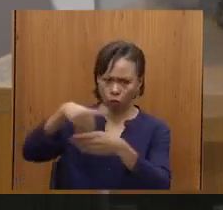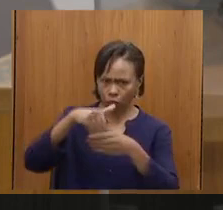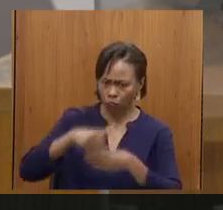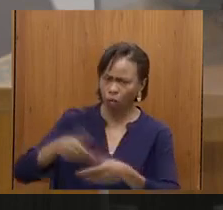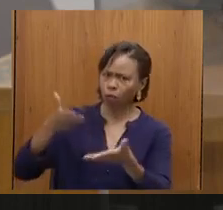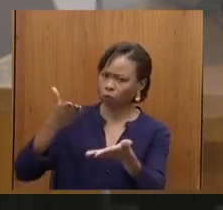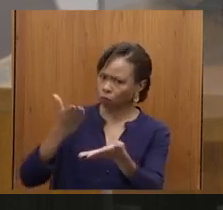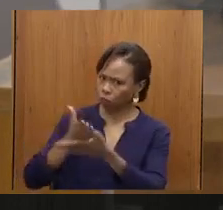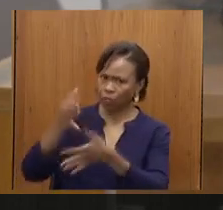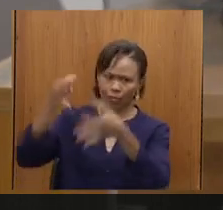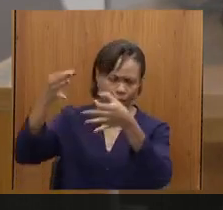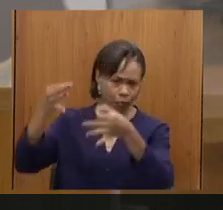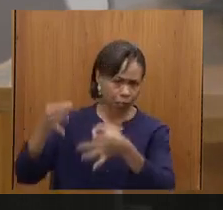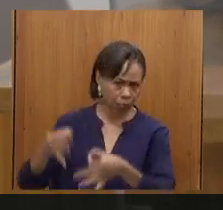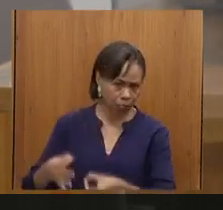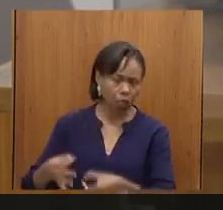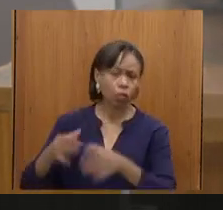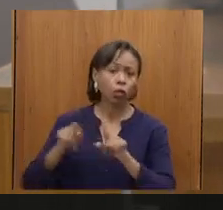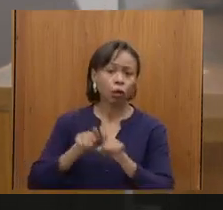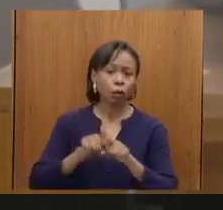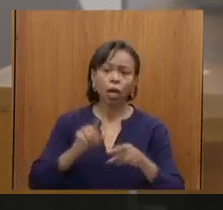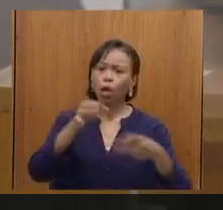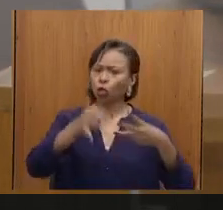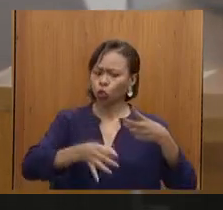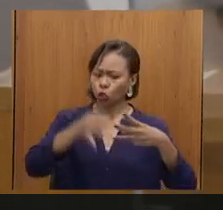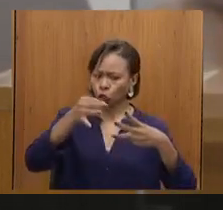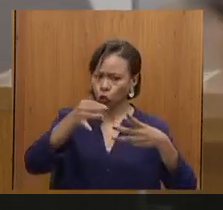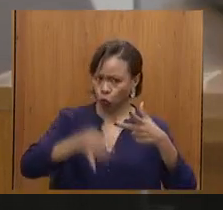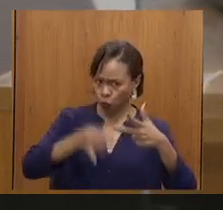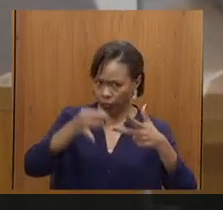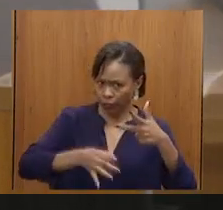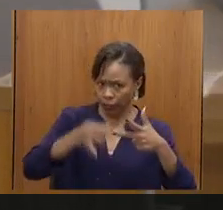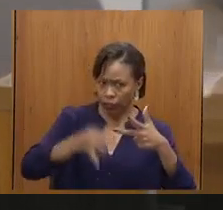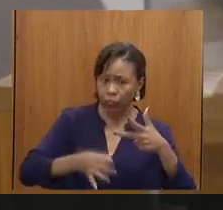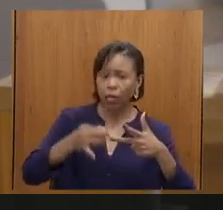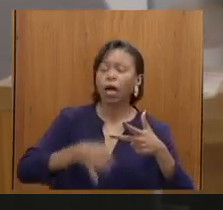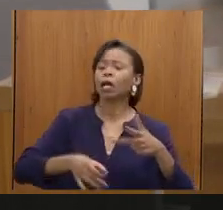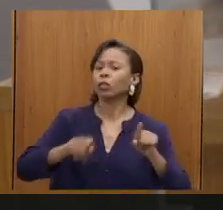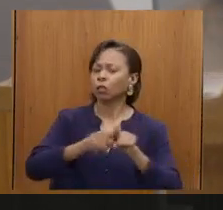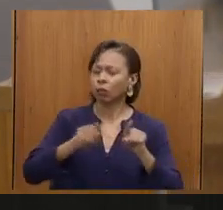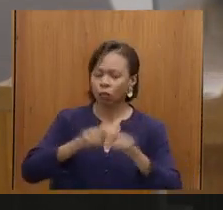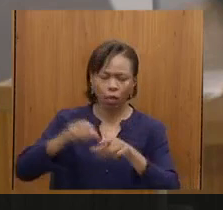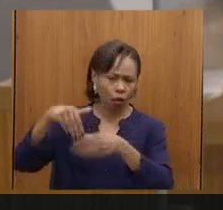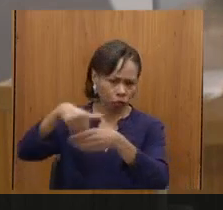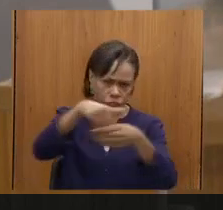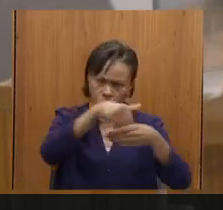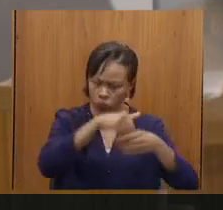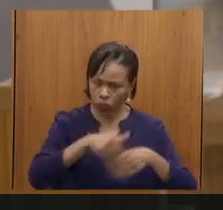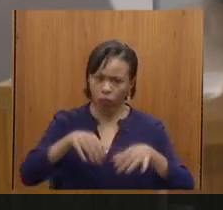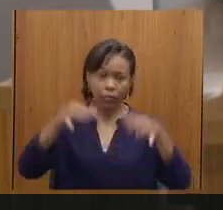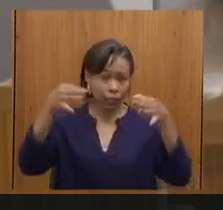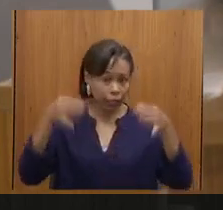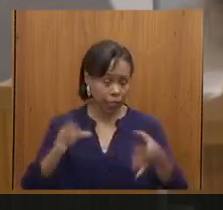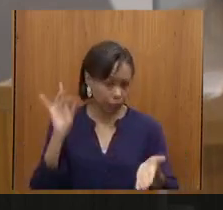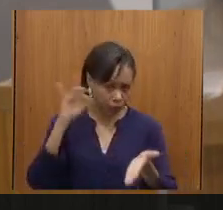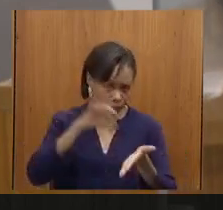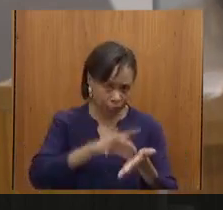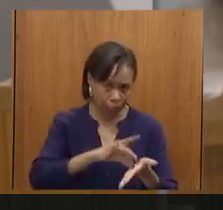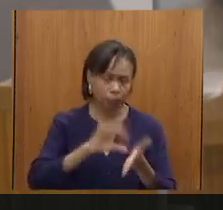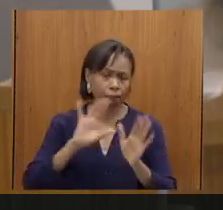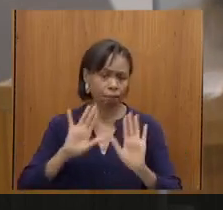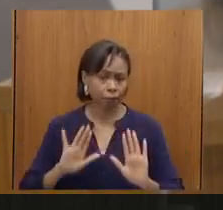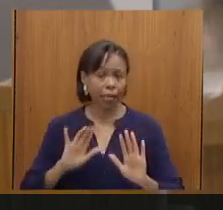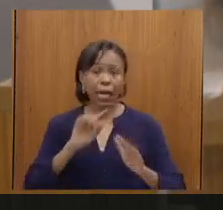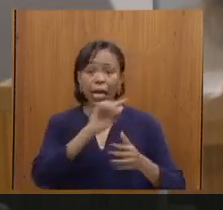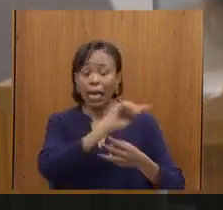eleito legitimamente, e o poder judiciário igualmente, também com a sua representatividade legítima. E esses